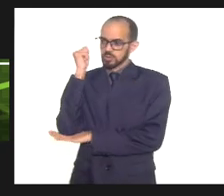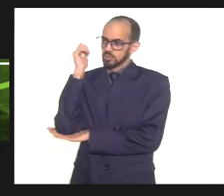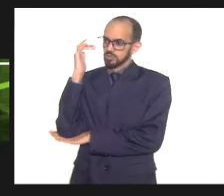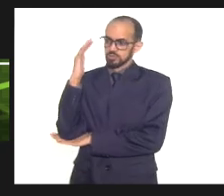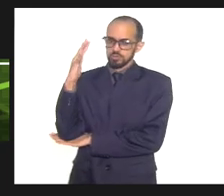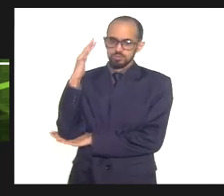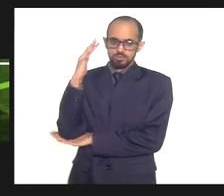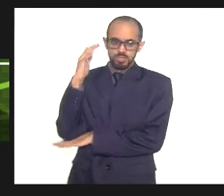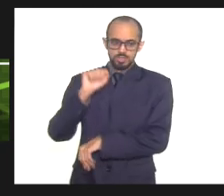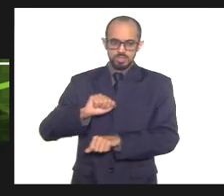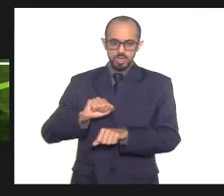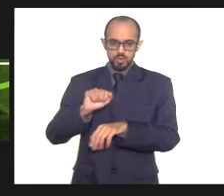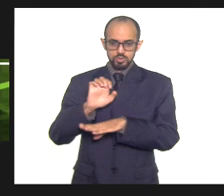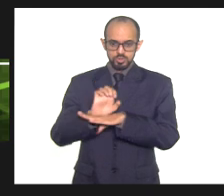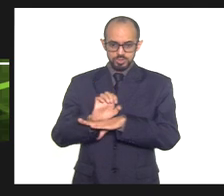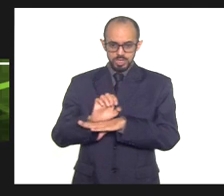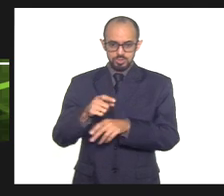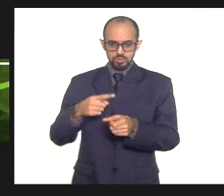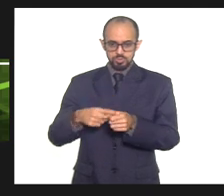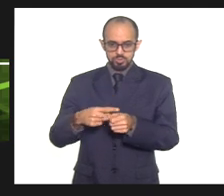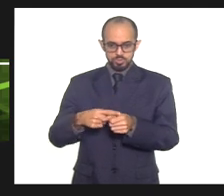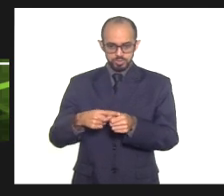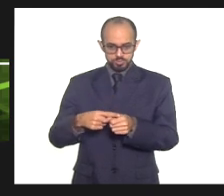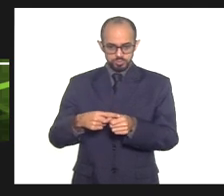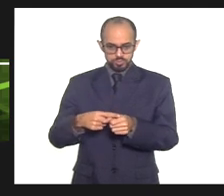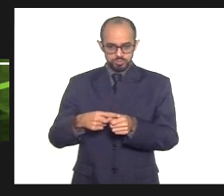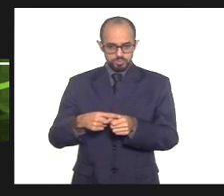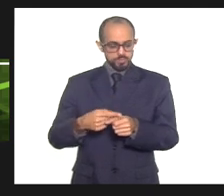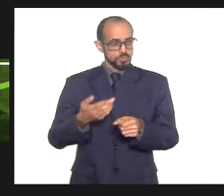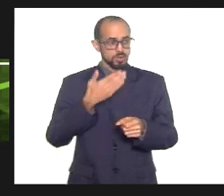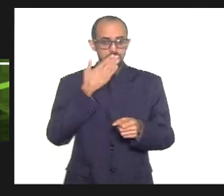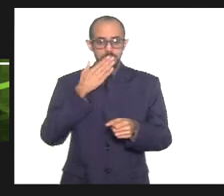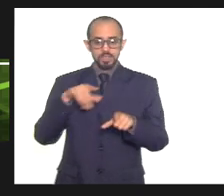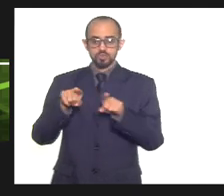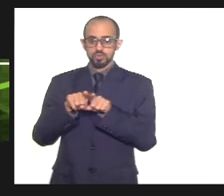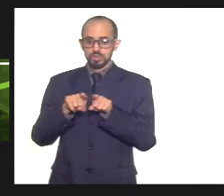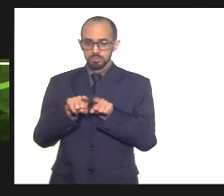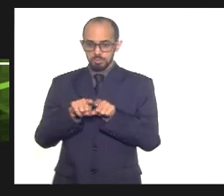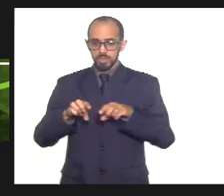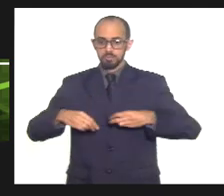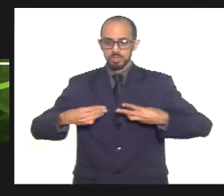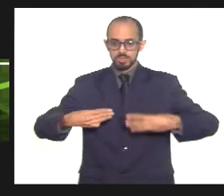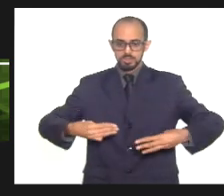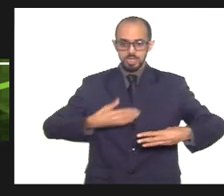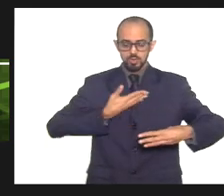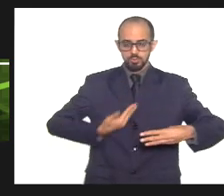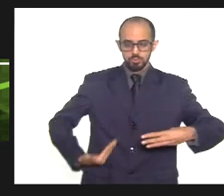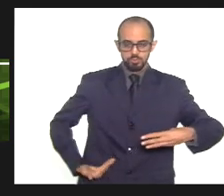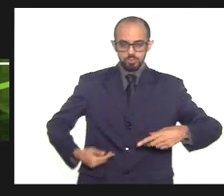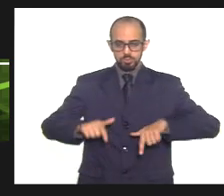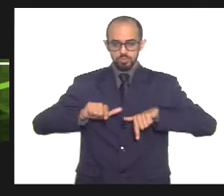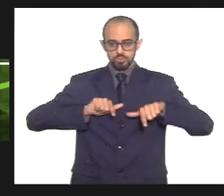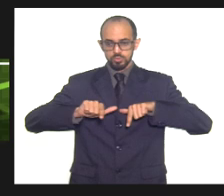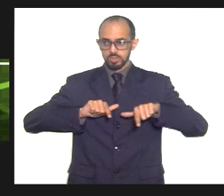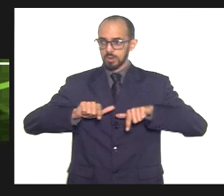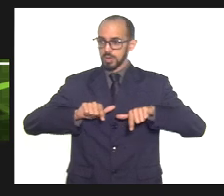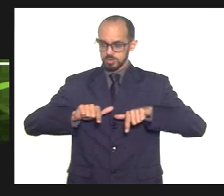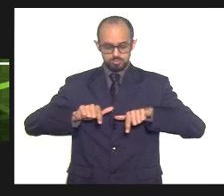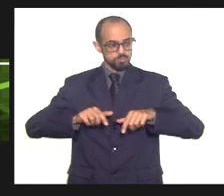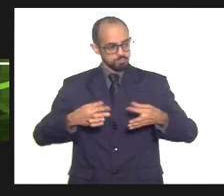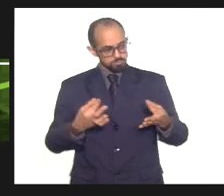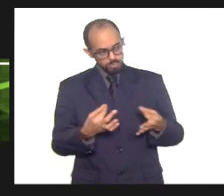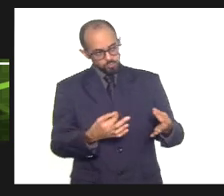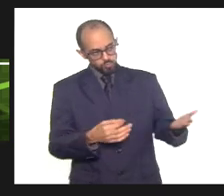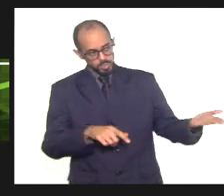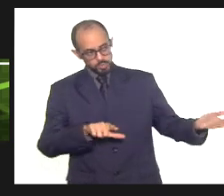municípios. Vamos fazer o trabalho, por favor, também. Foi citado o Ministério Público do Trabalho. Perfeitamente, doutor Luiz Cláudio. Então,